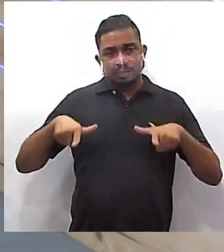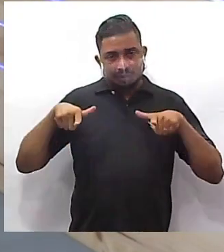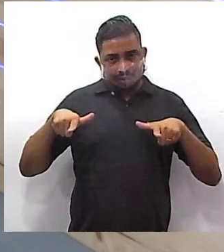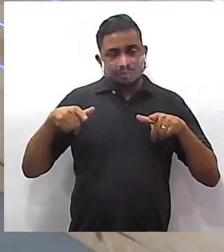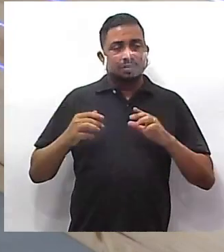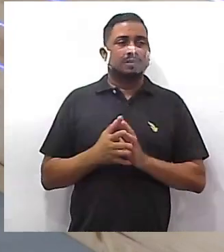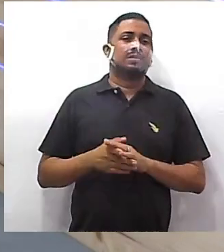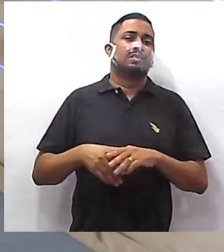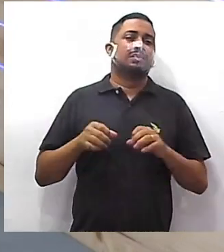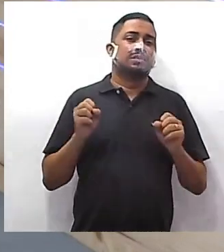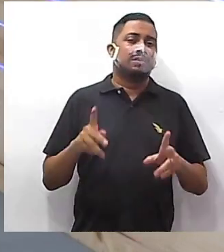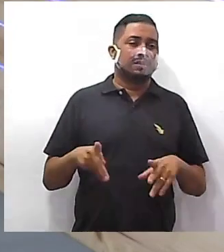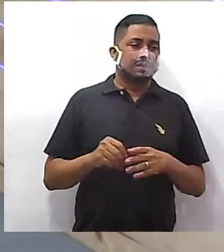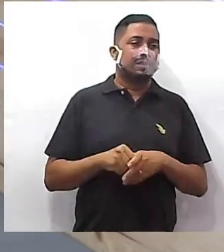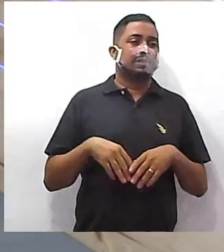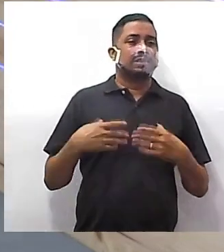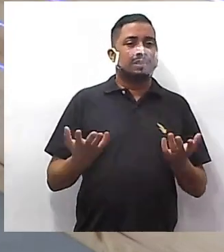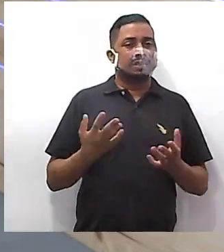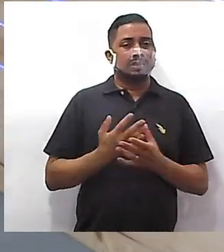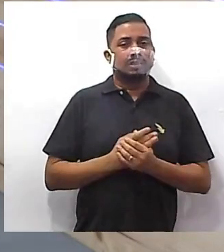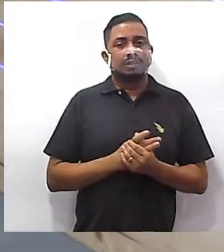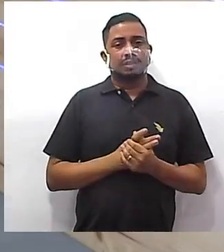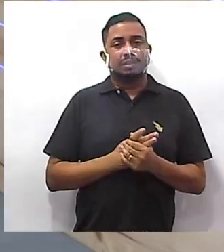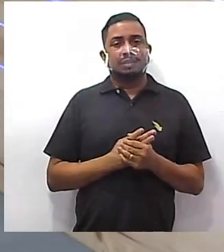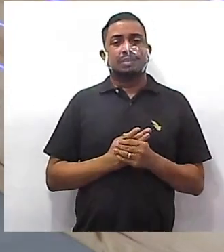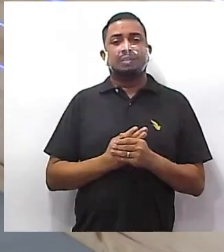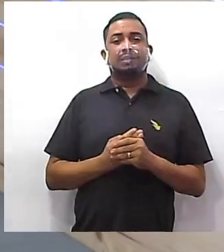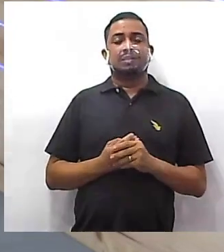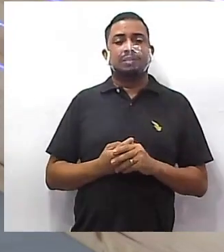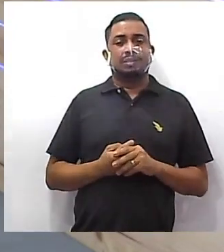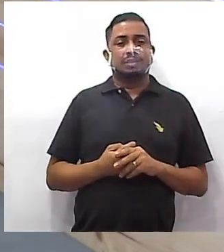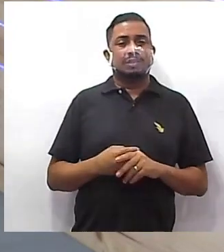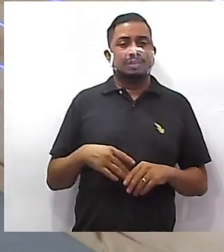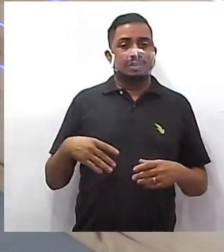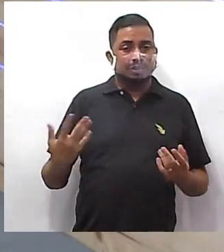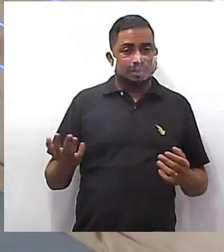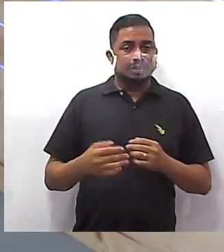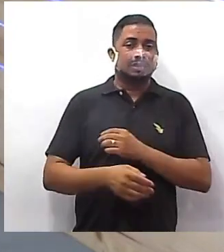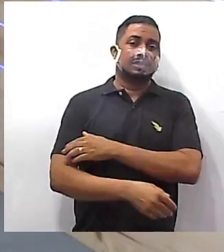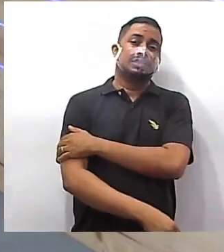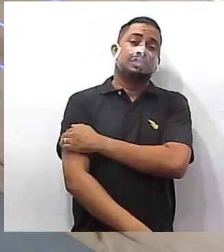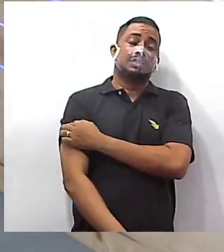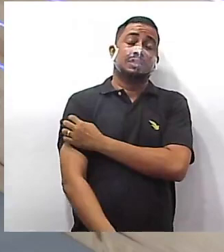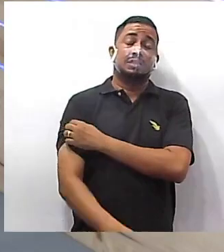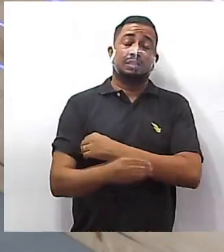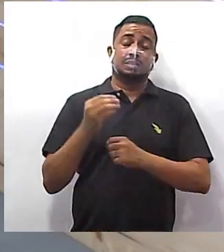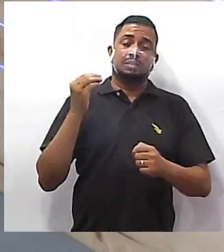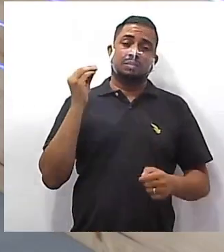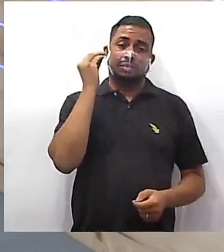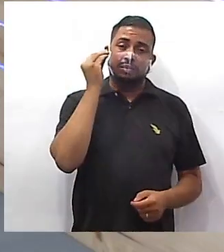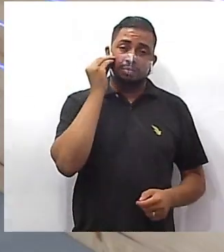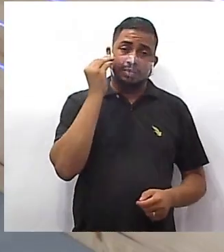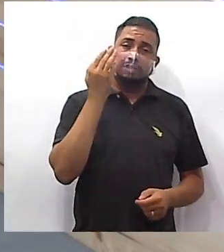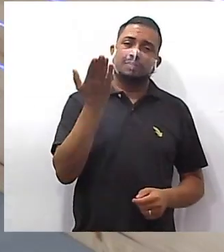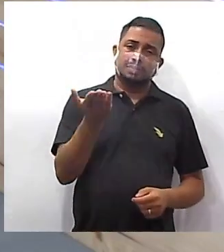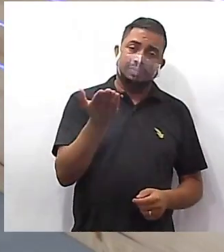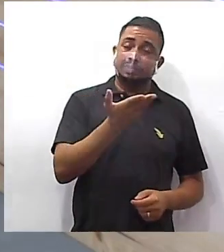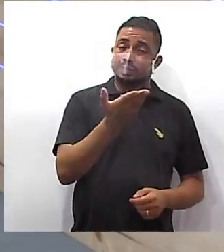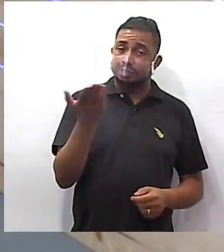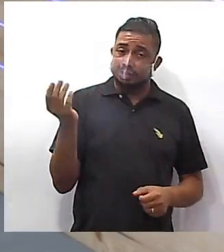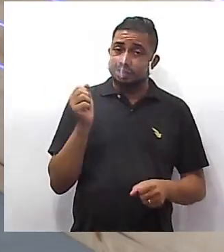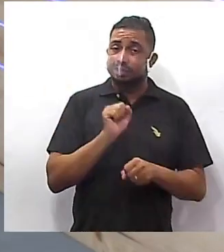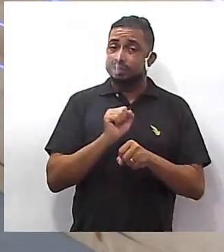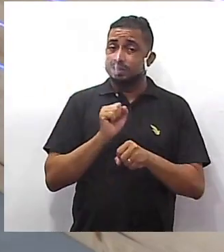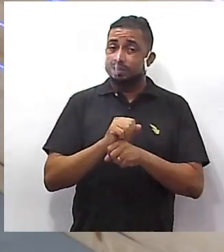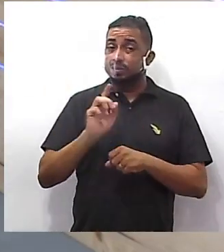live, tá certo? Isso é importante. Isso, né, Fabiana? E espero vocês até o próximo encontro. E